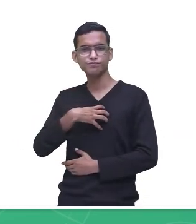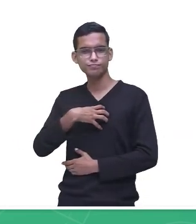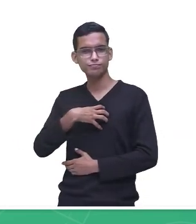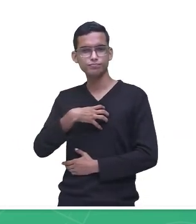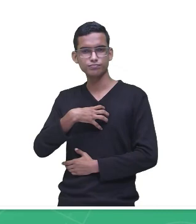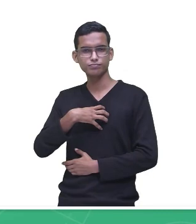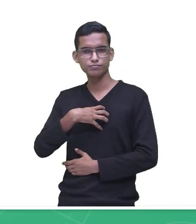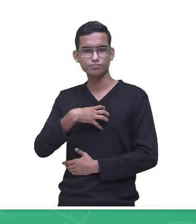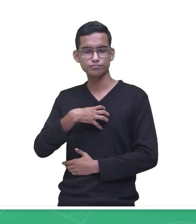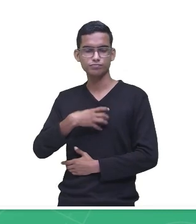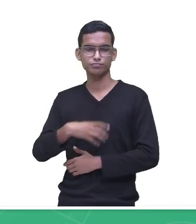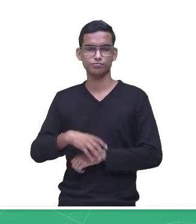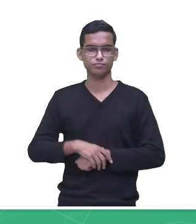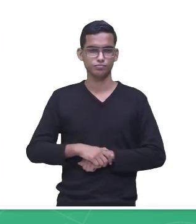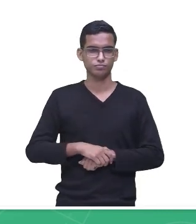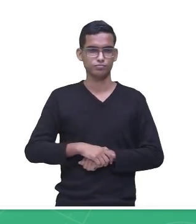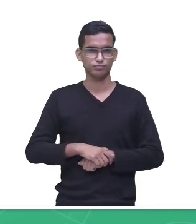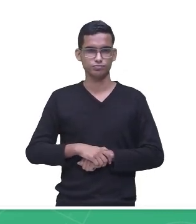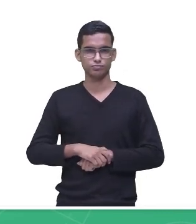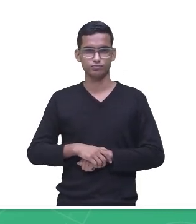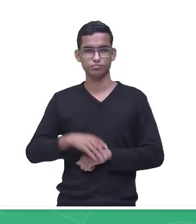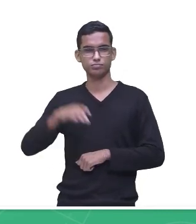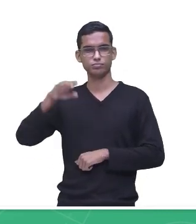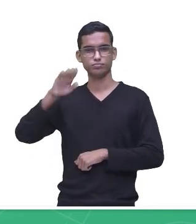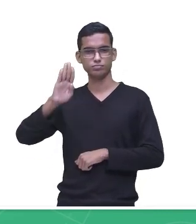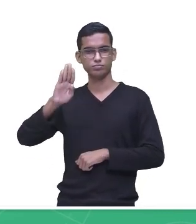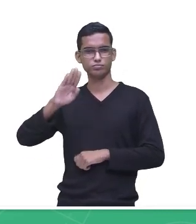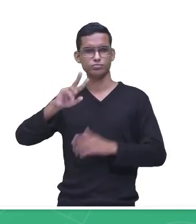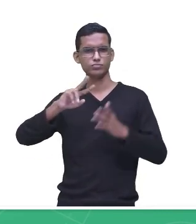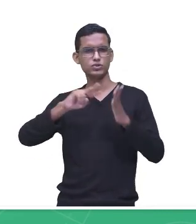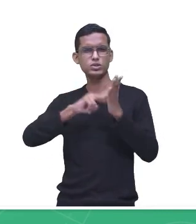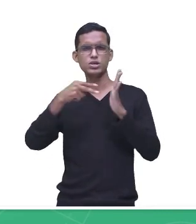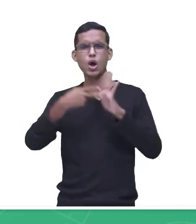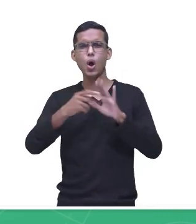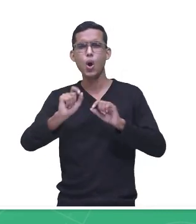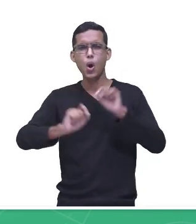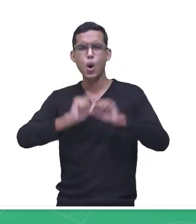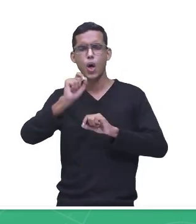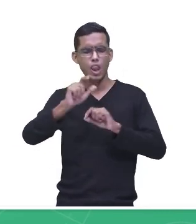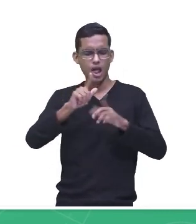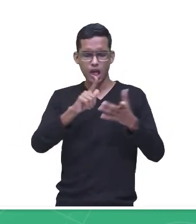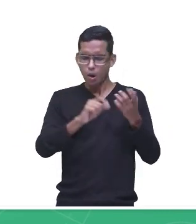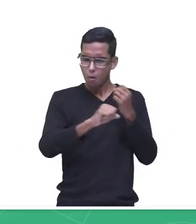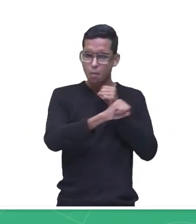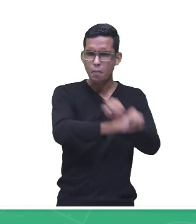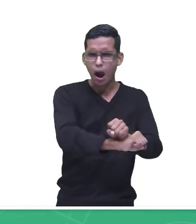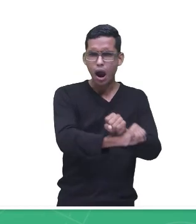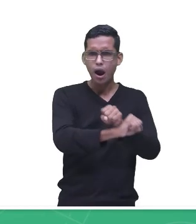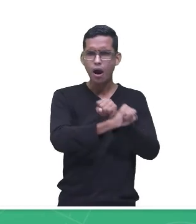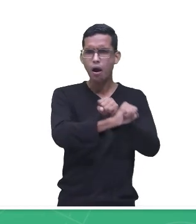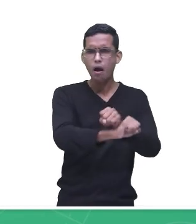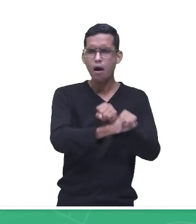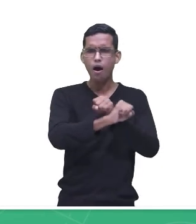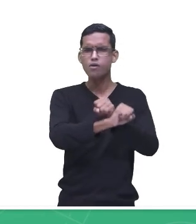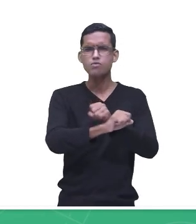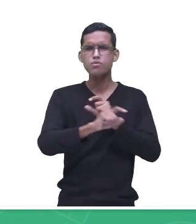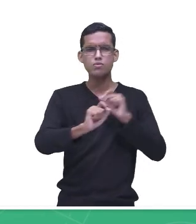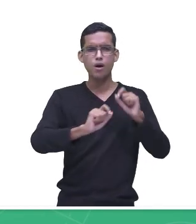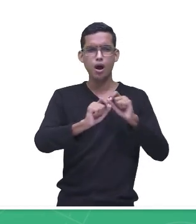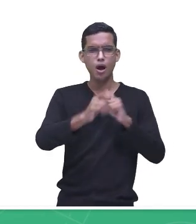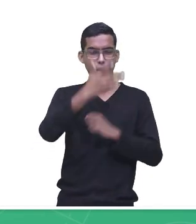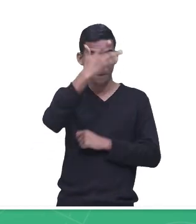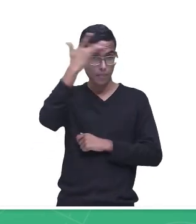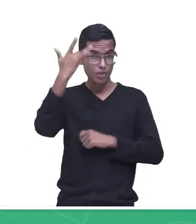Do mundo sensível. Depois, o que significa estar acorrentado? São pessoas presas nessa